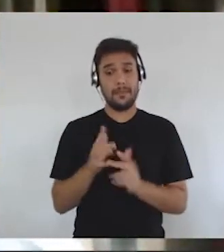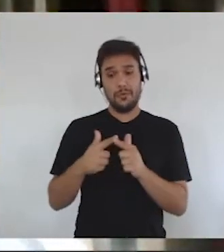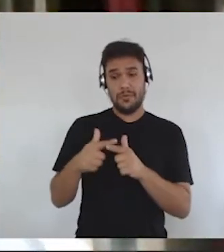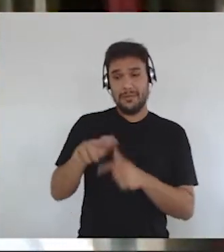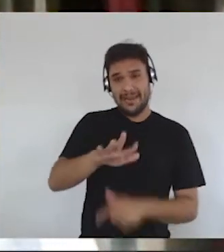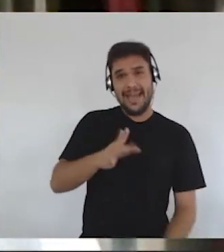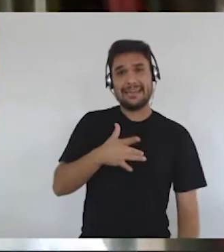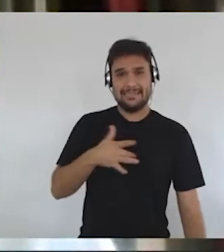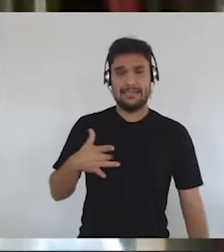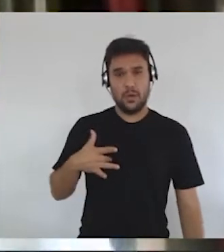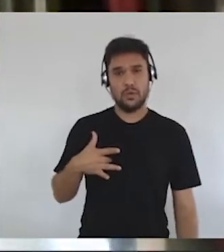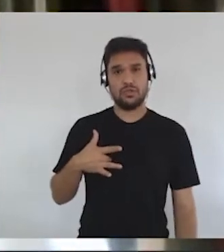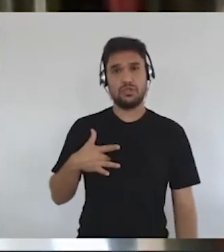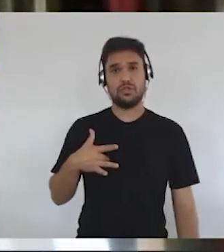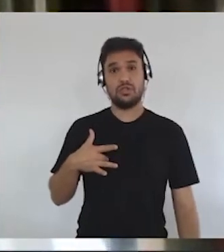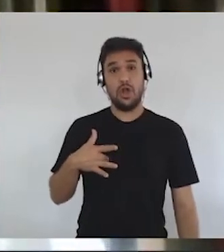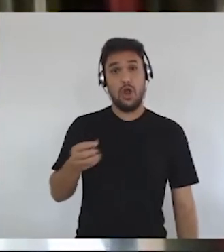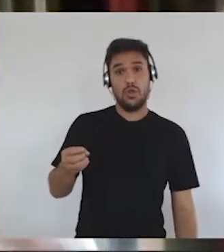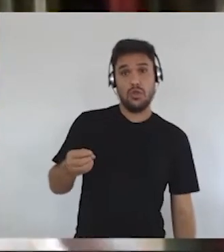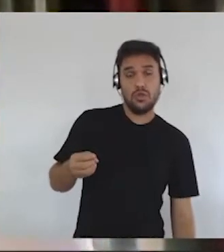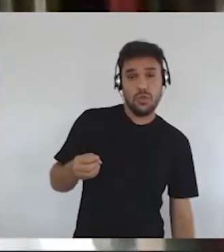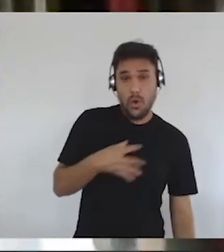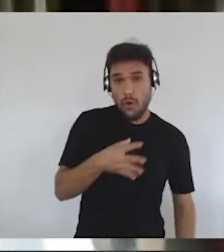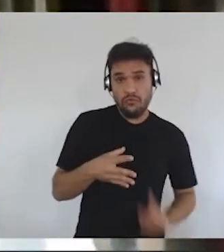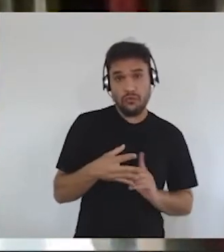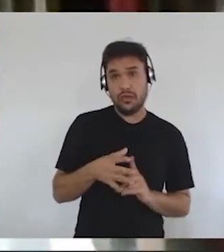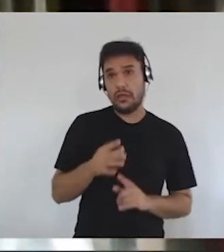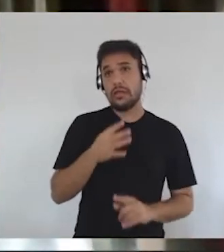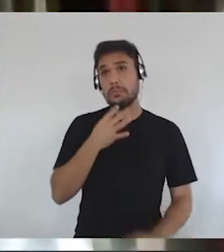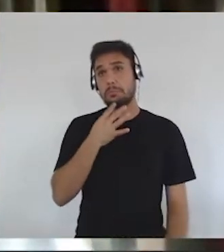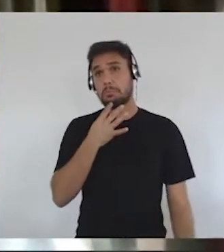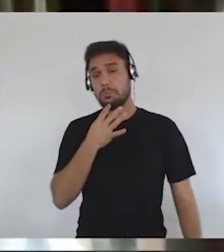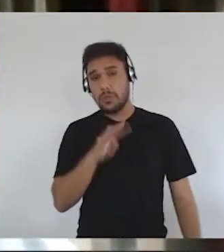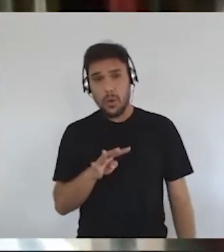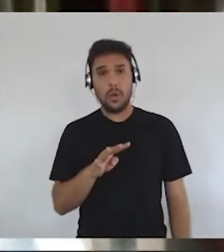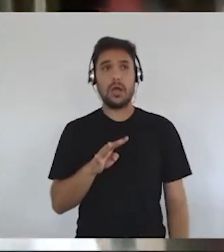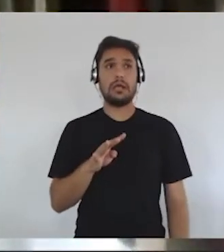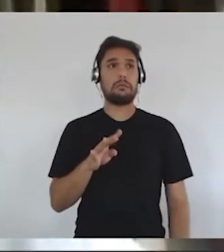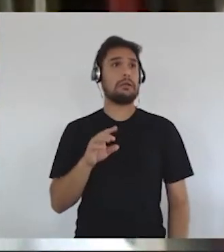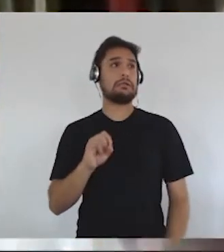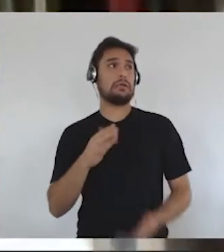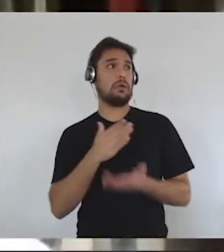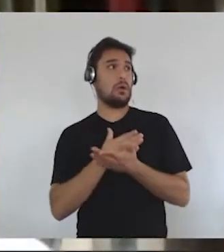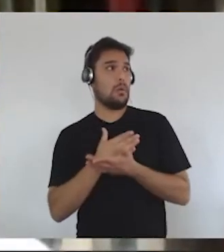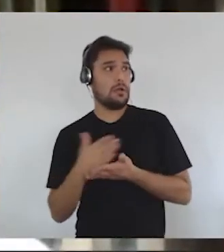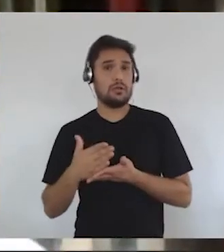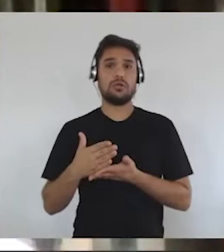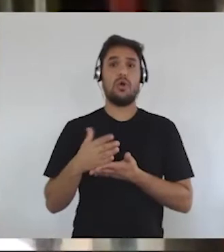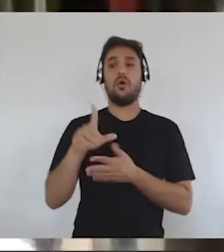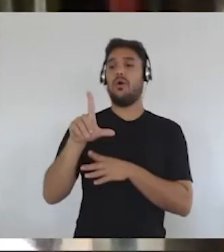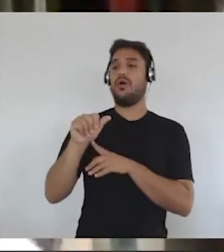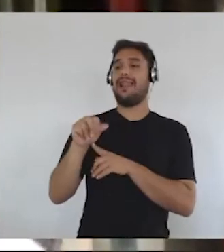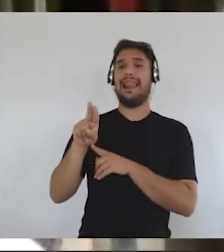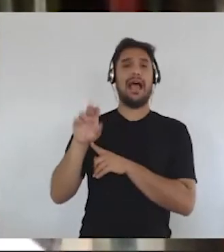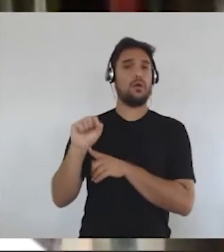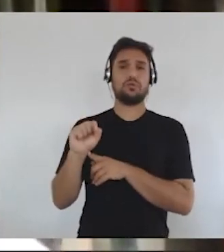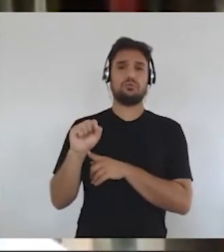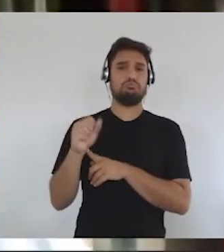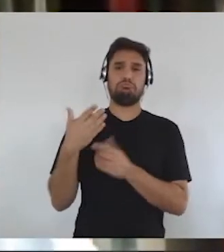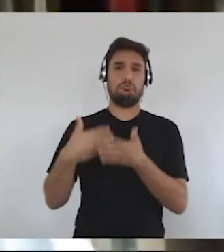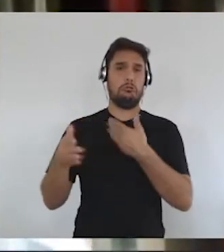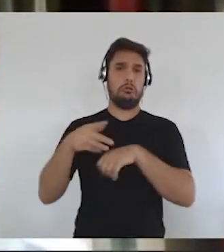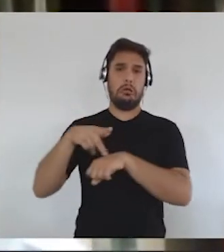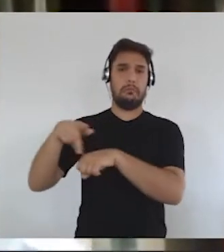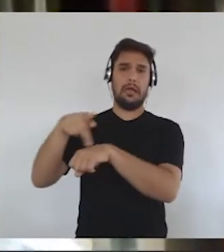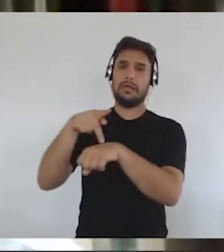sanitário de novo e não conhecido, independente da origem, podia ter nascido no Laos,